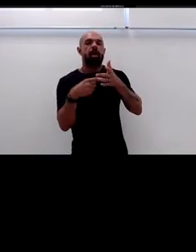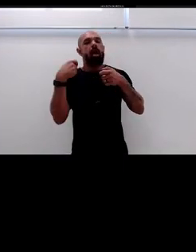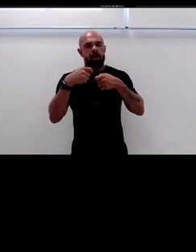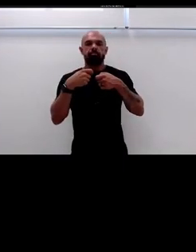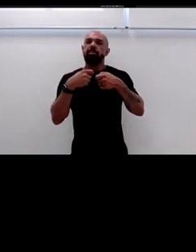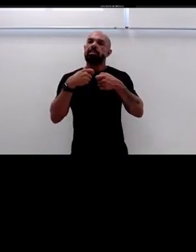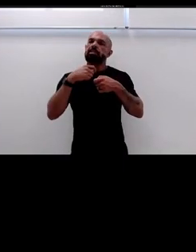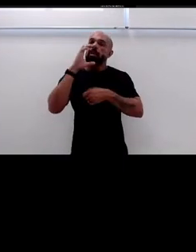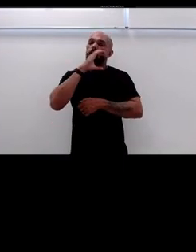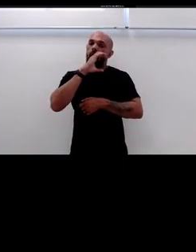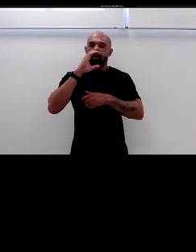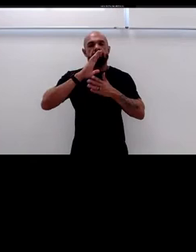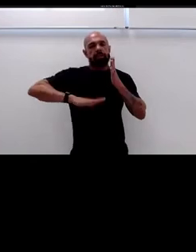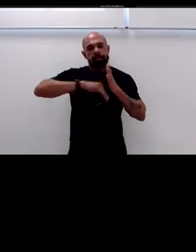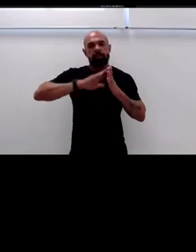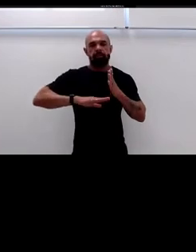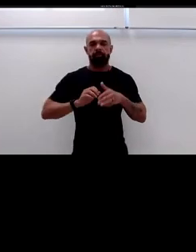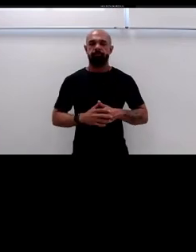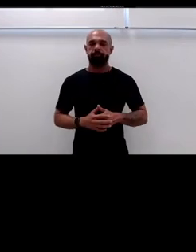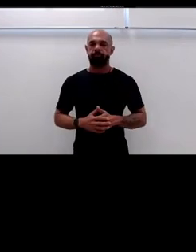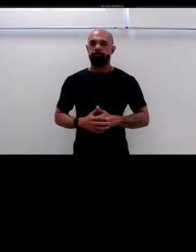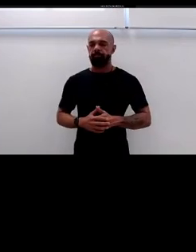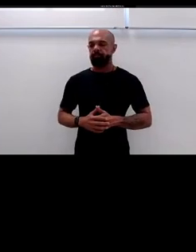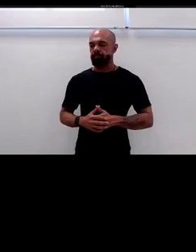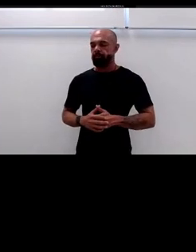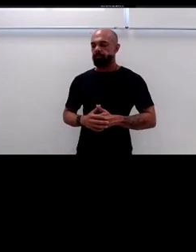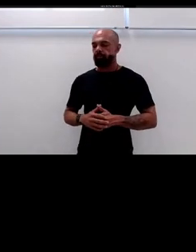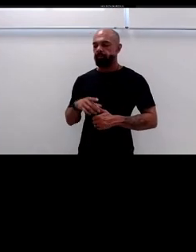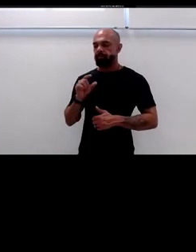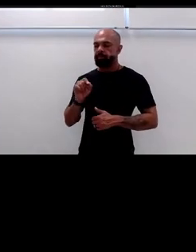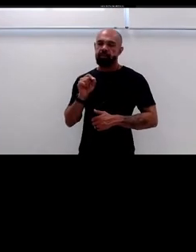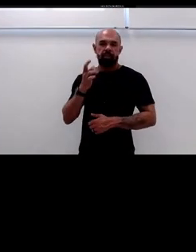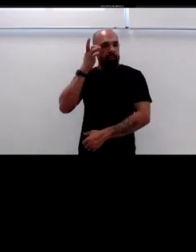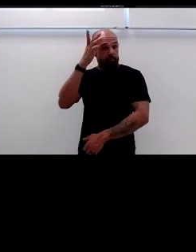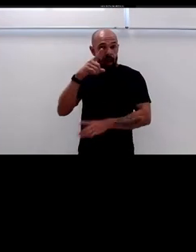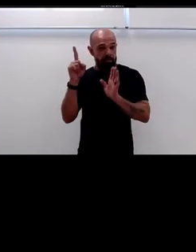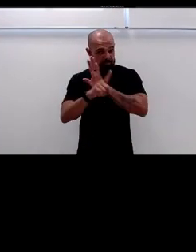com a história. Pequenas besteiras para tirar, você tira fácil, quer ver?